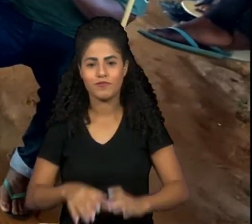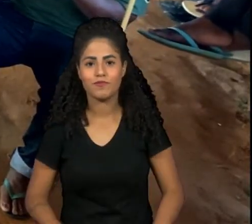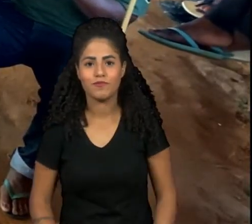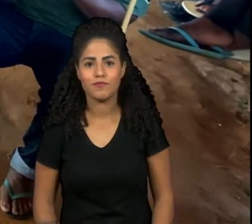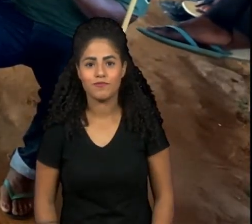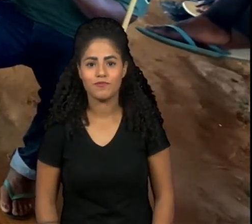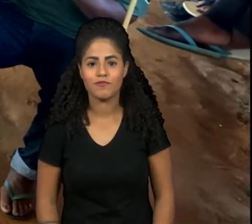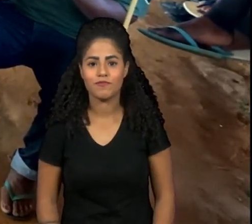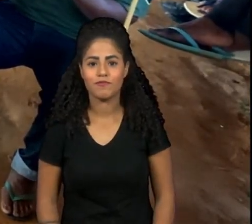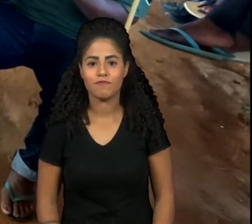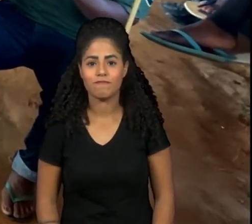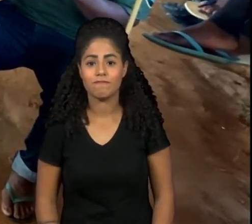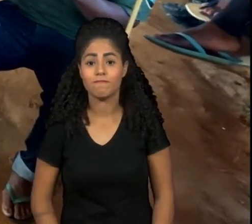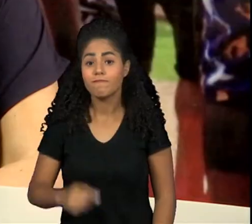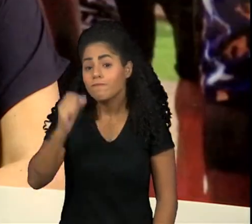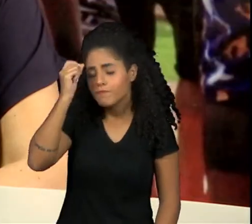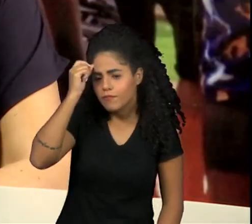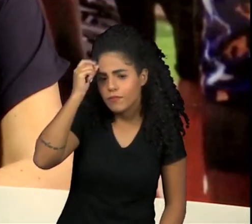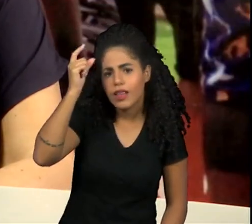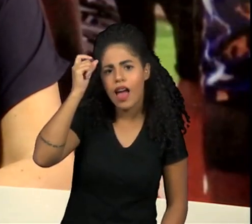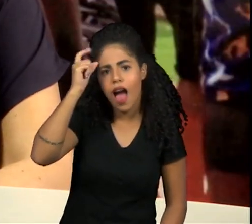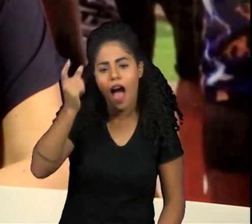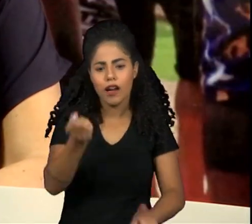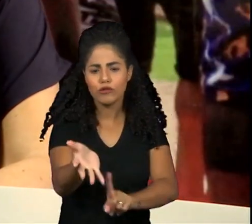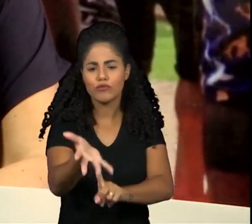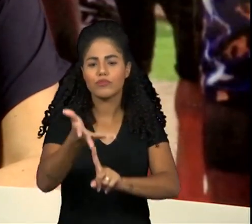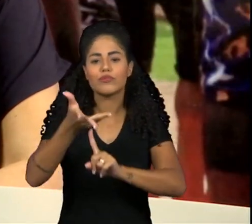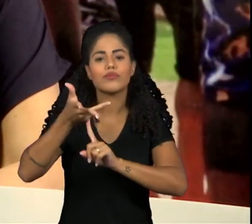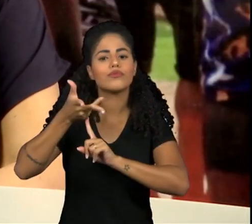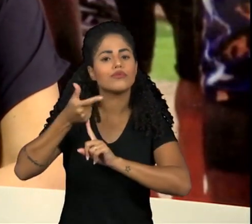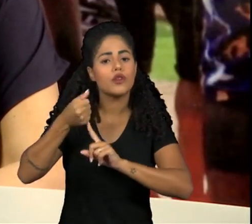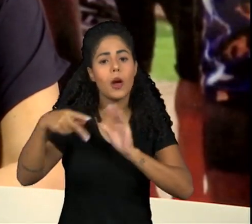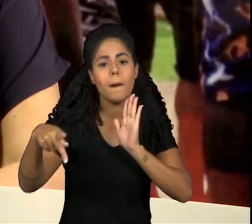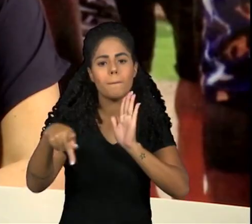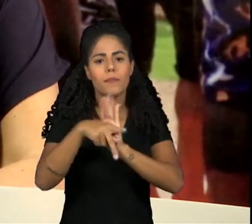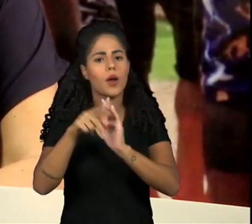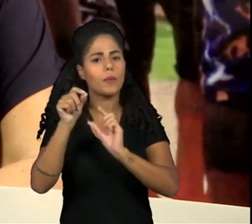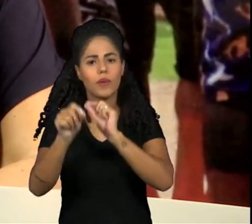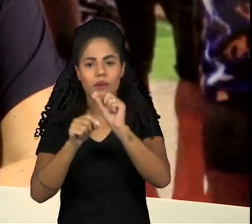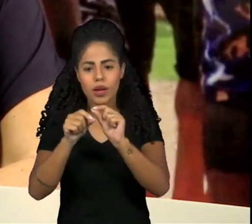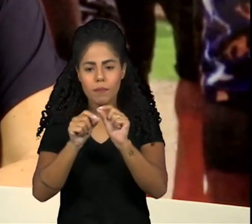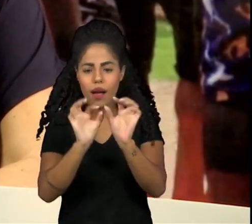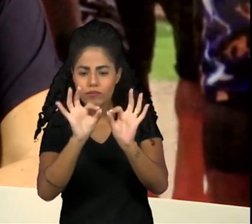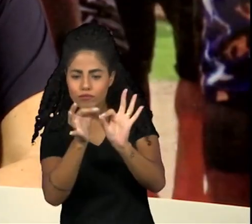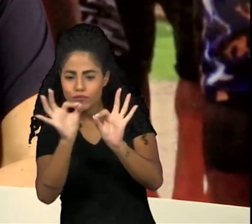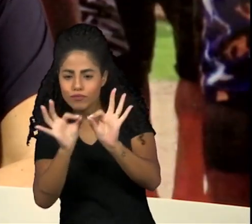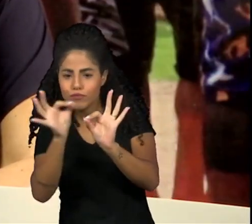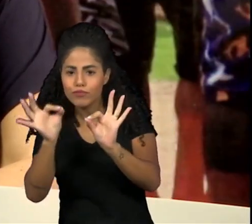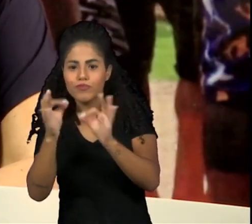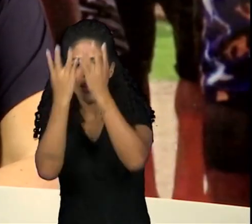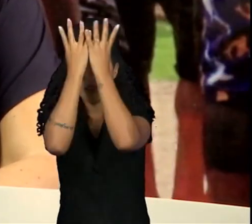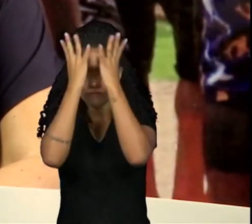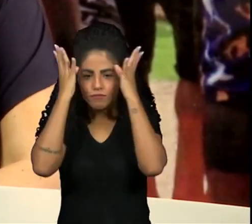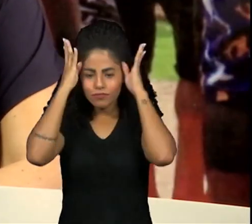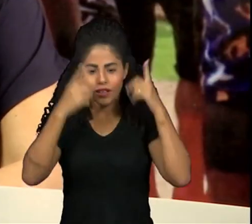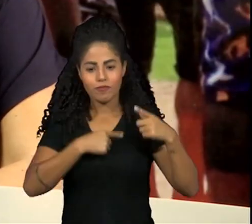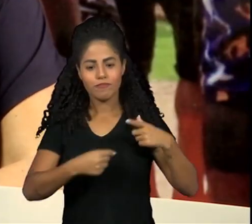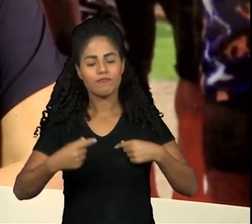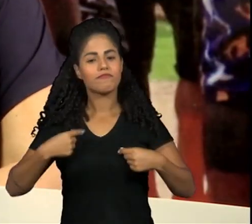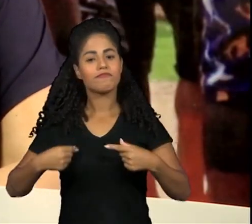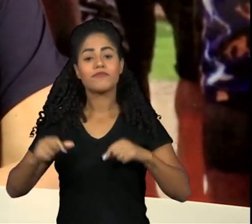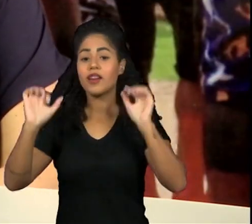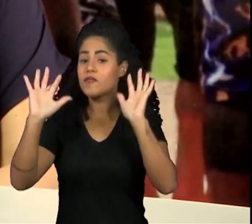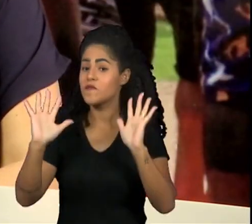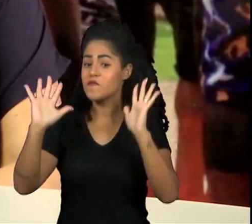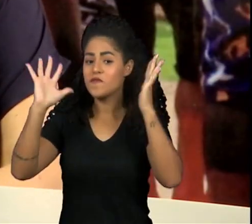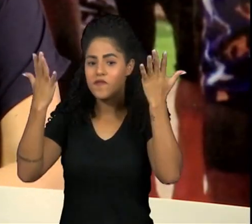Essa arte plumária é feita especificamente para se enfeitar na sua grande festa do Cauim, né? Que